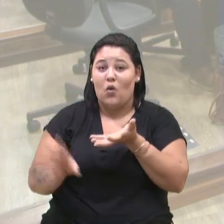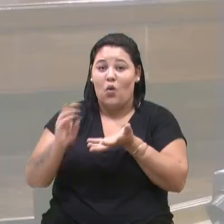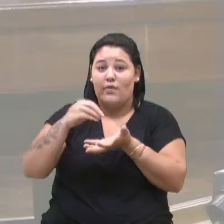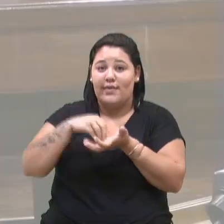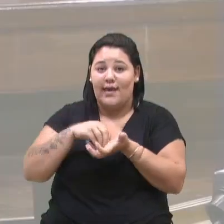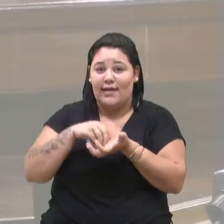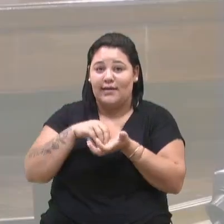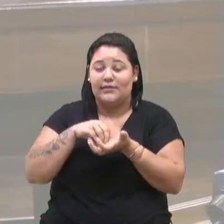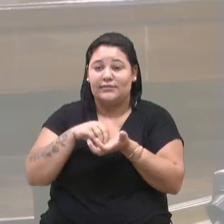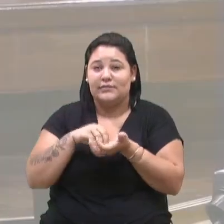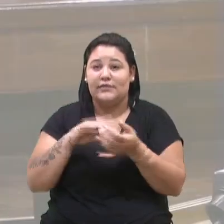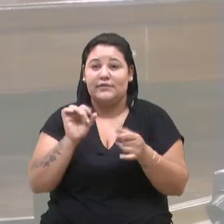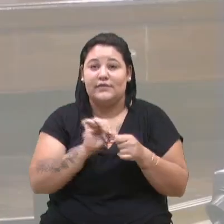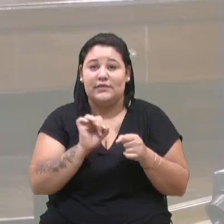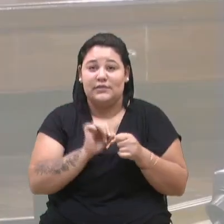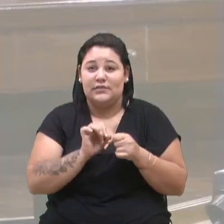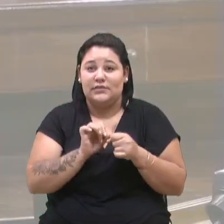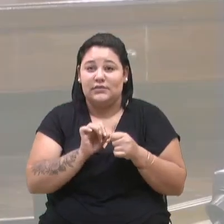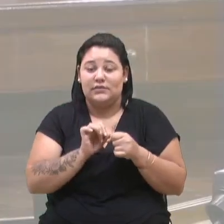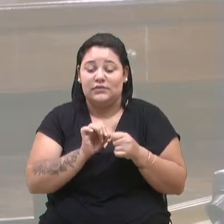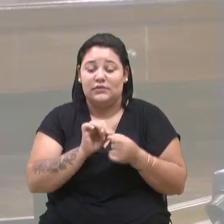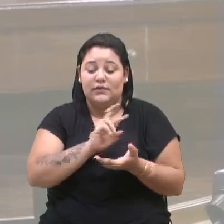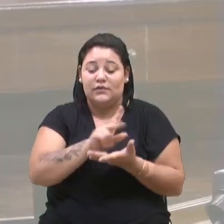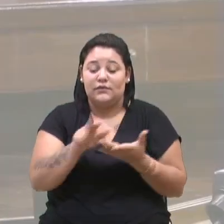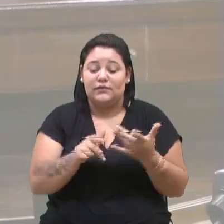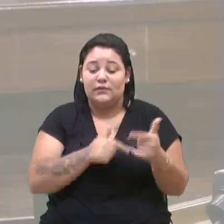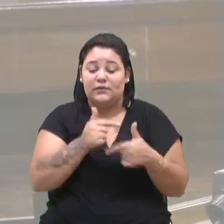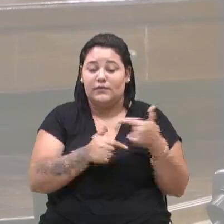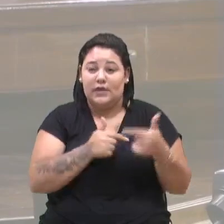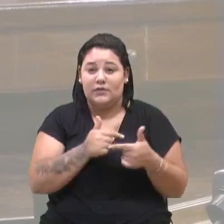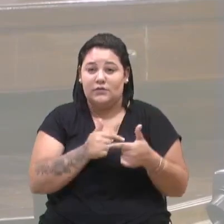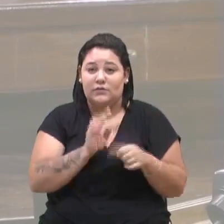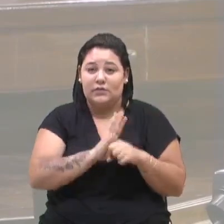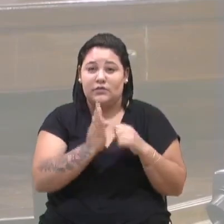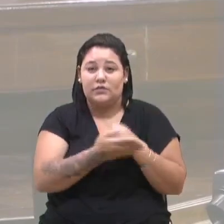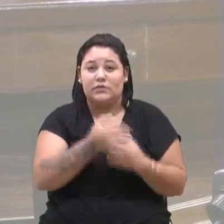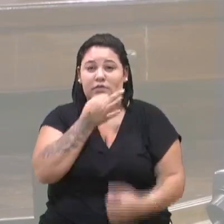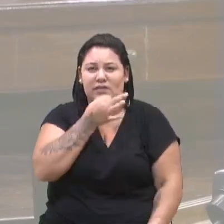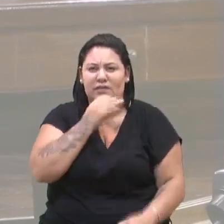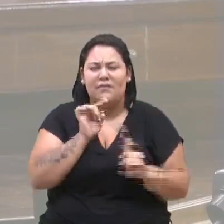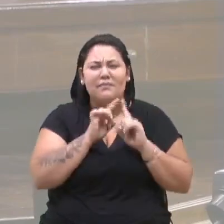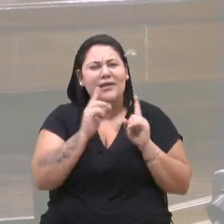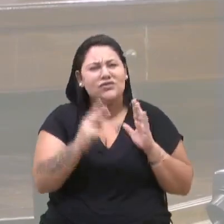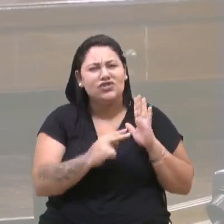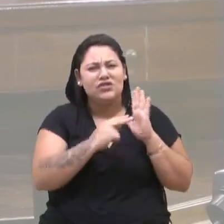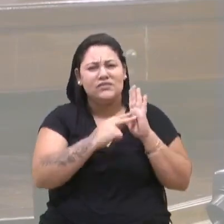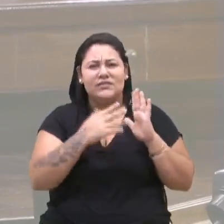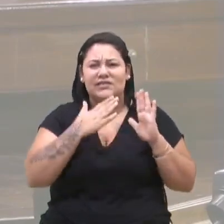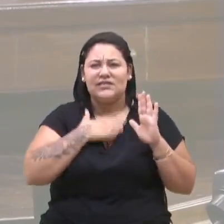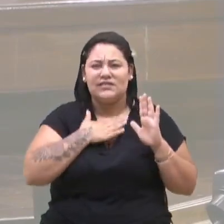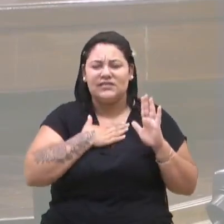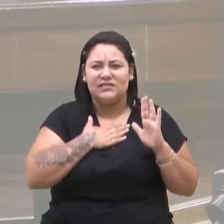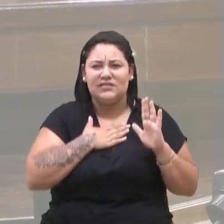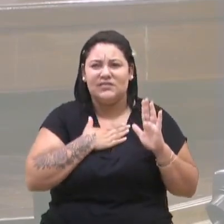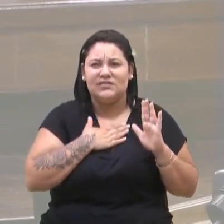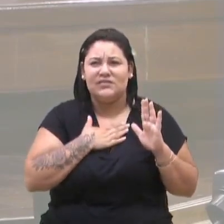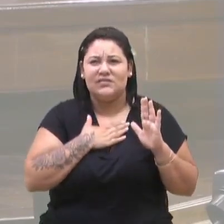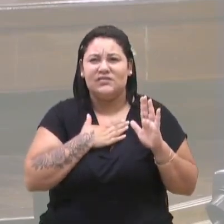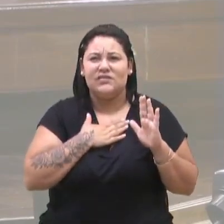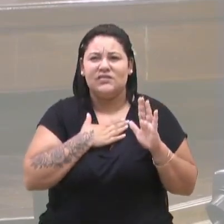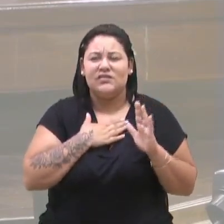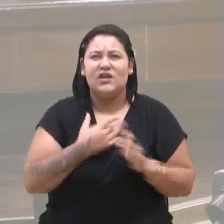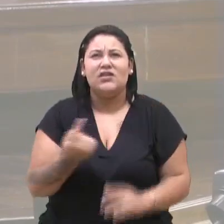de bota fora em diversos bairros de Caxias do Sul. Mas o que me chamou bem a atenção, vereador, foi